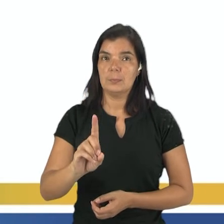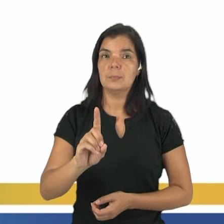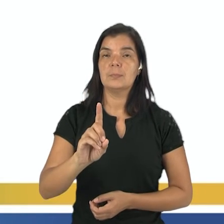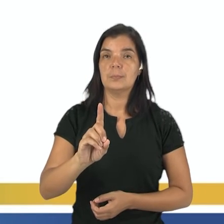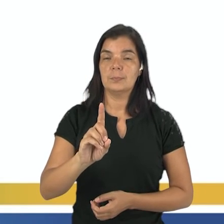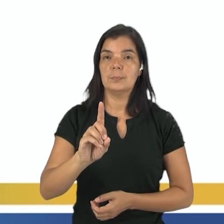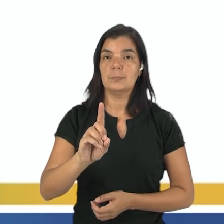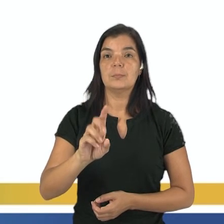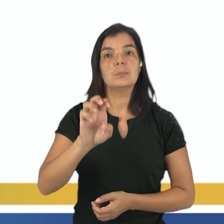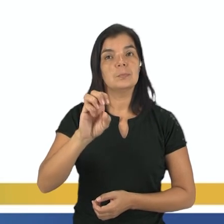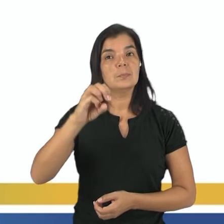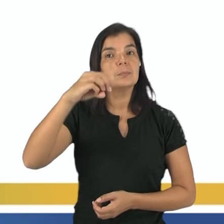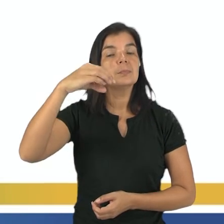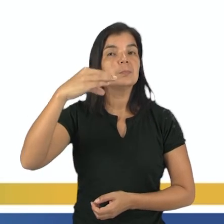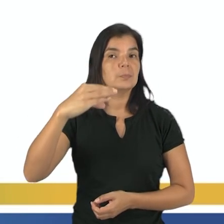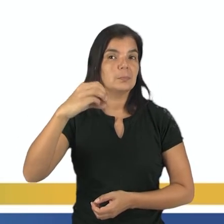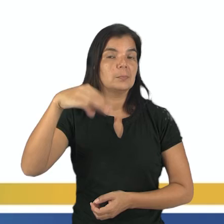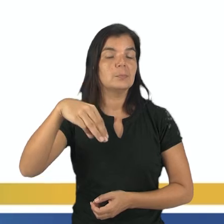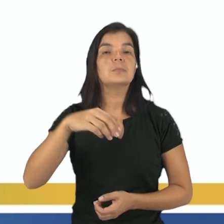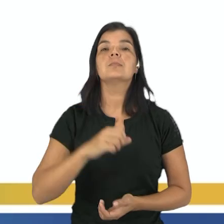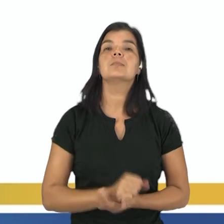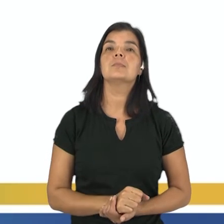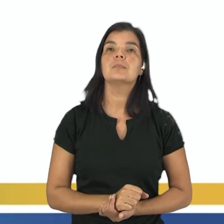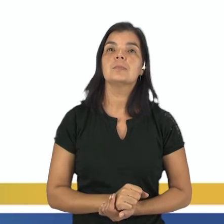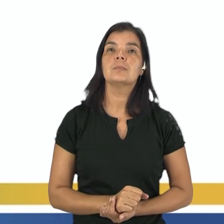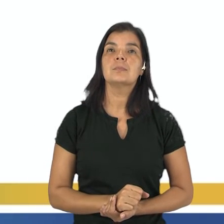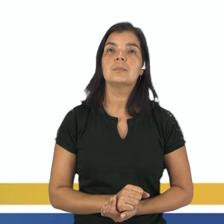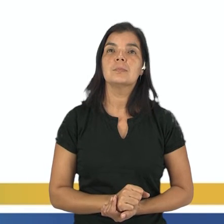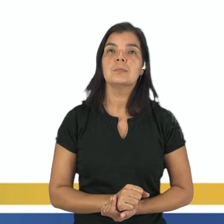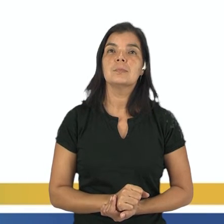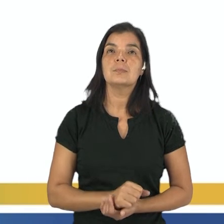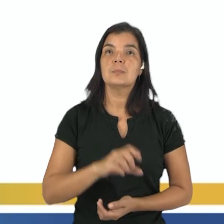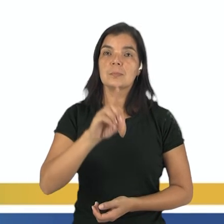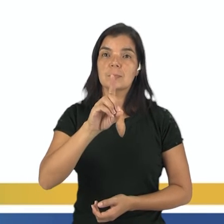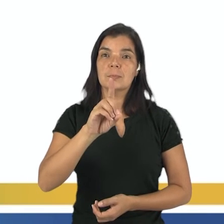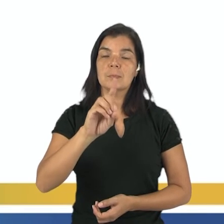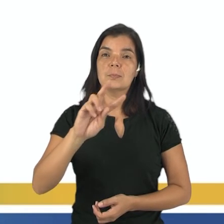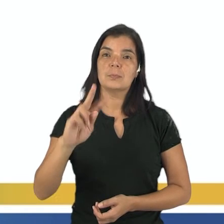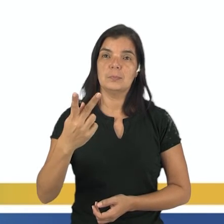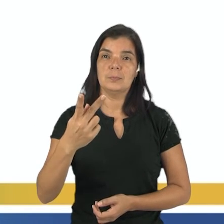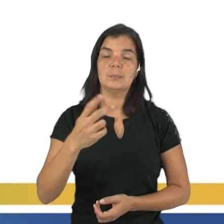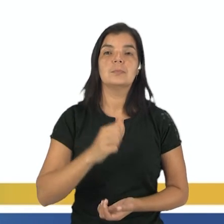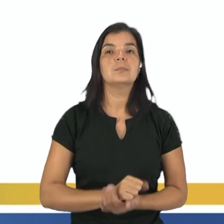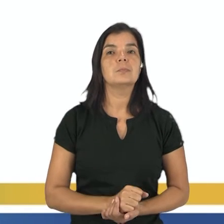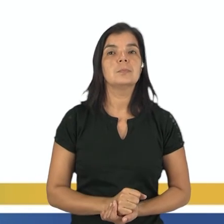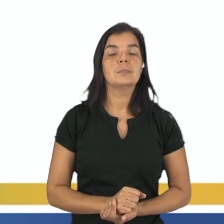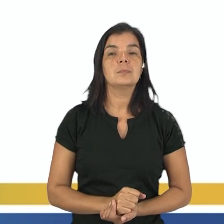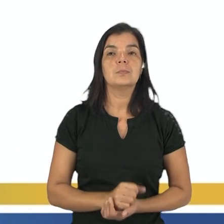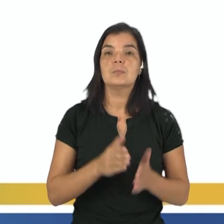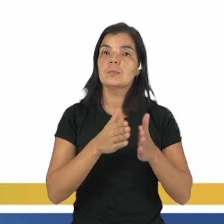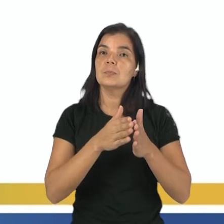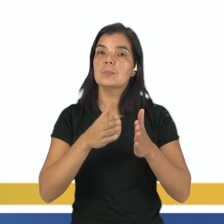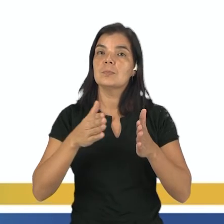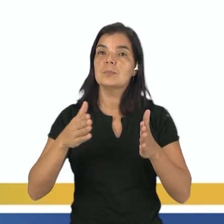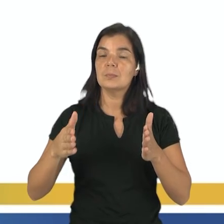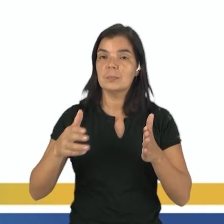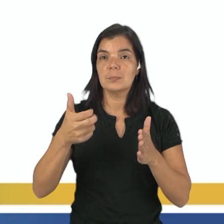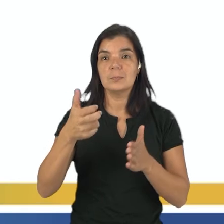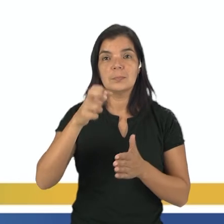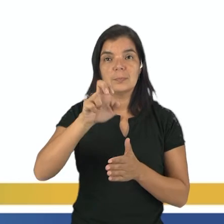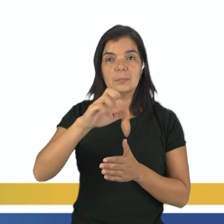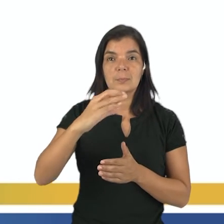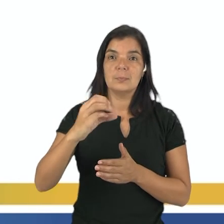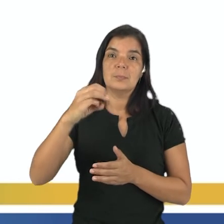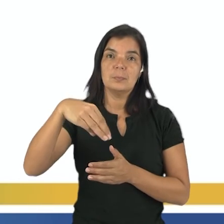D, andou mais 5, 10, né, no caso, total. E do D ela vai para o H, ou seja, ela percorreu aí